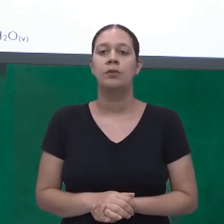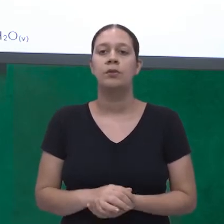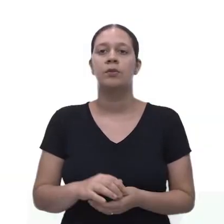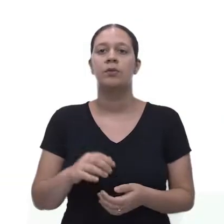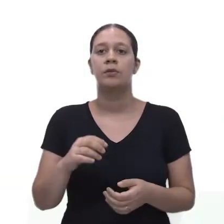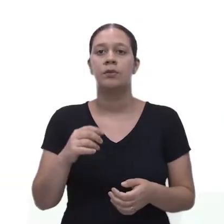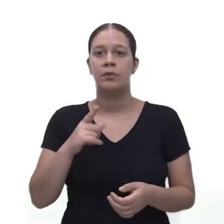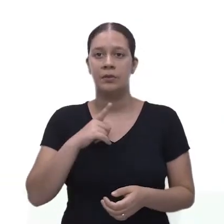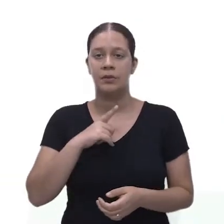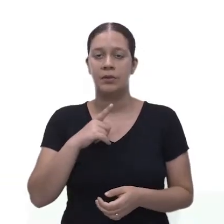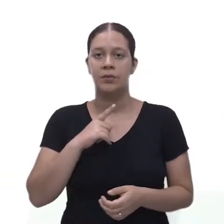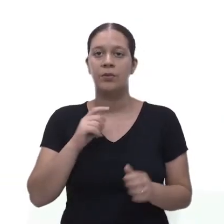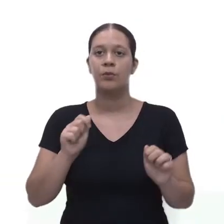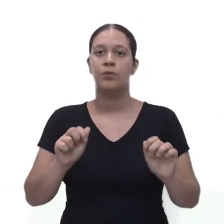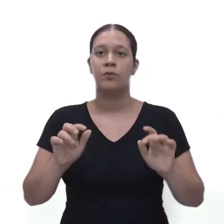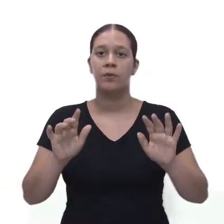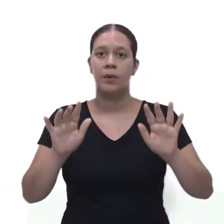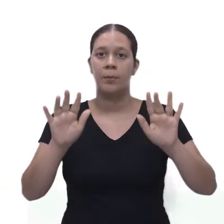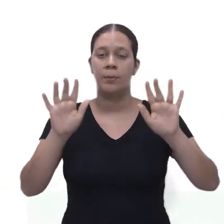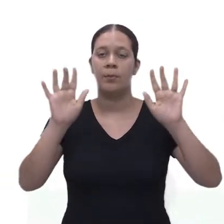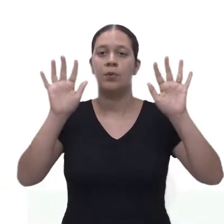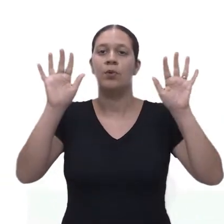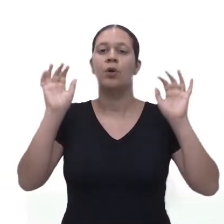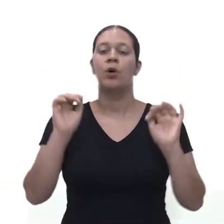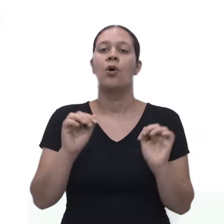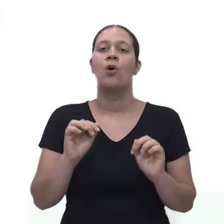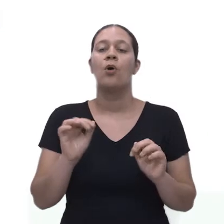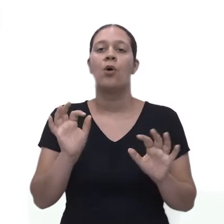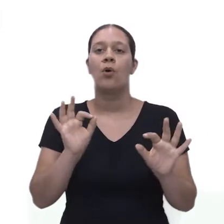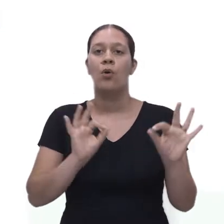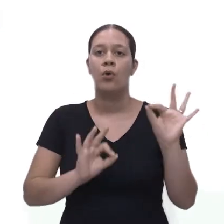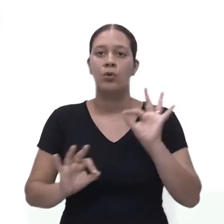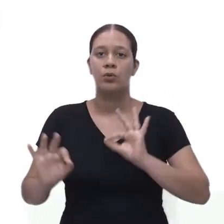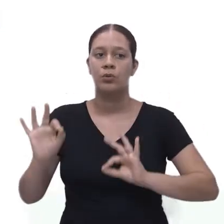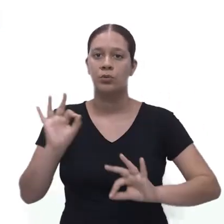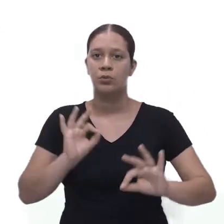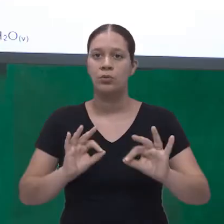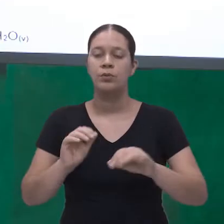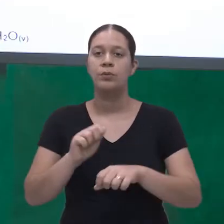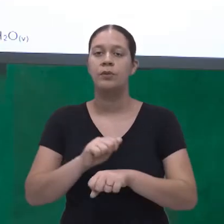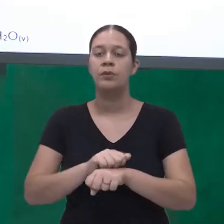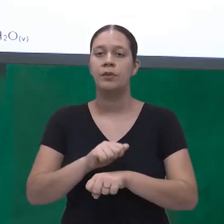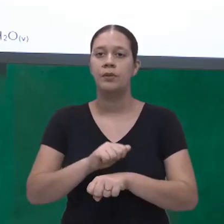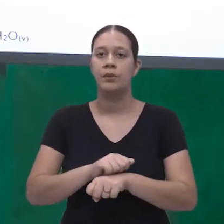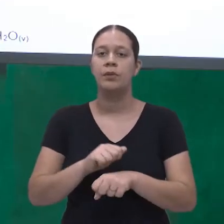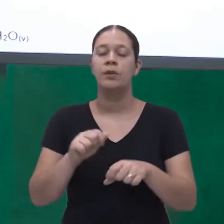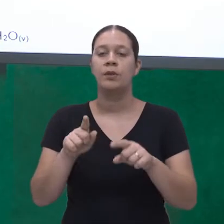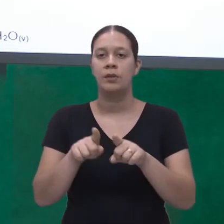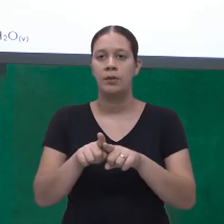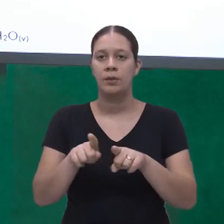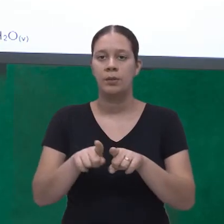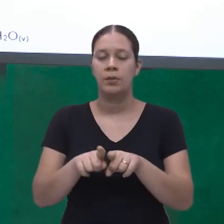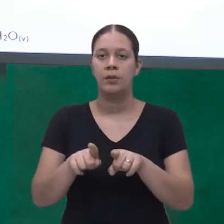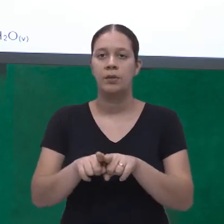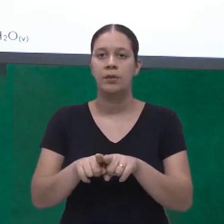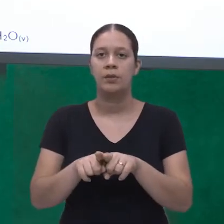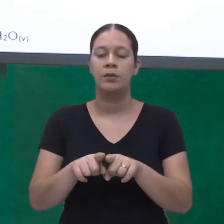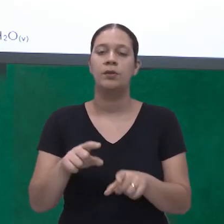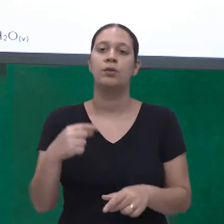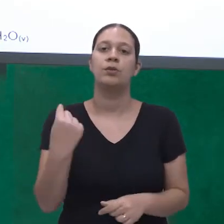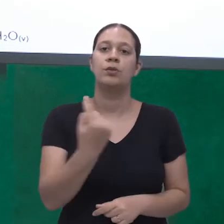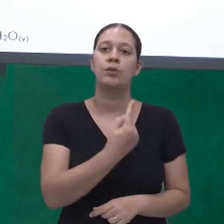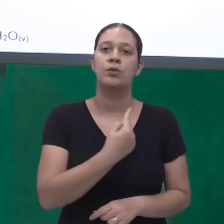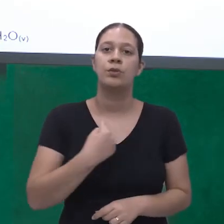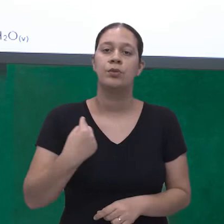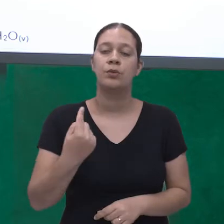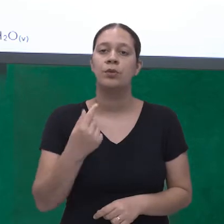passagem do estado vapor bem desorganizado, para o estado sólido, também diminui a entropia. Então, se a